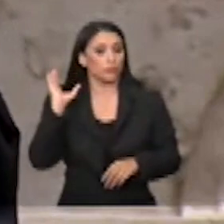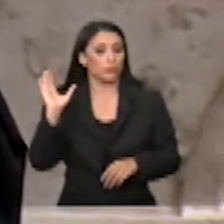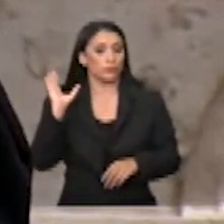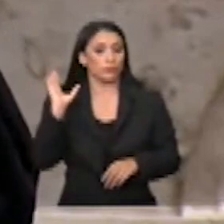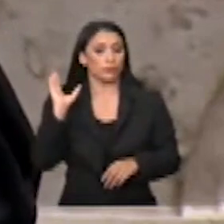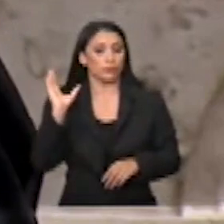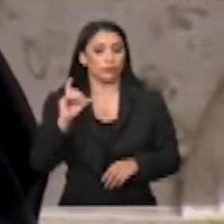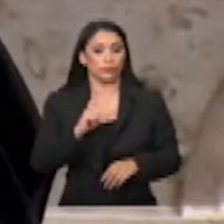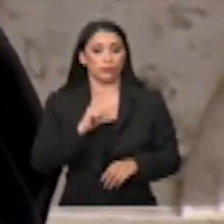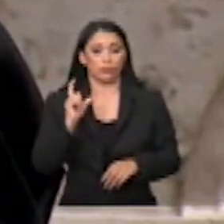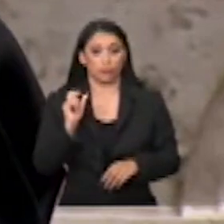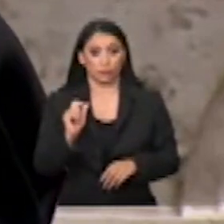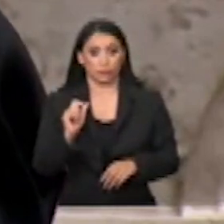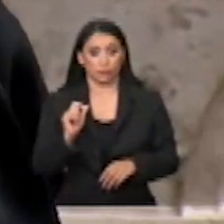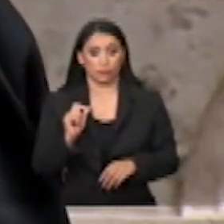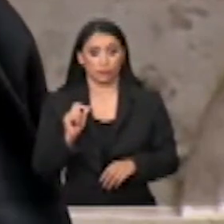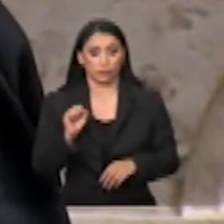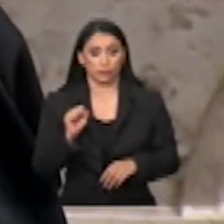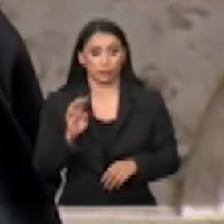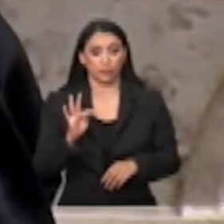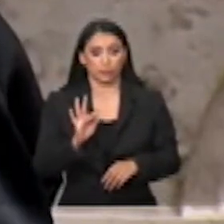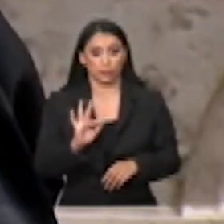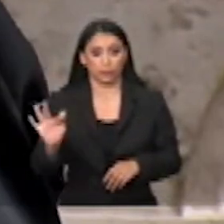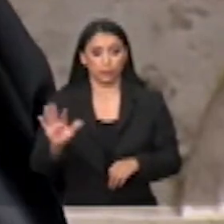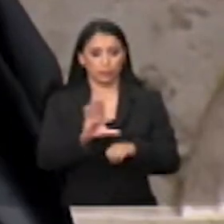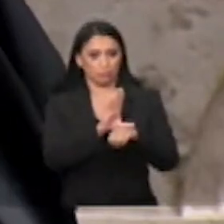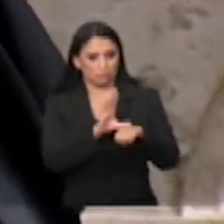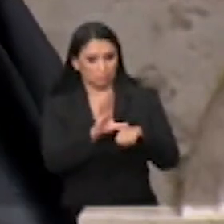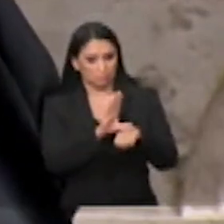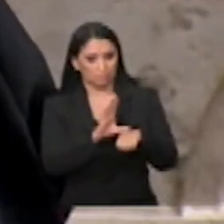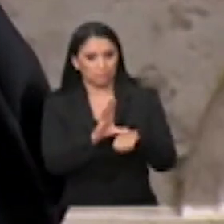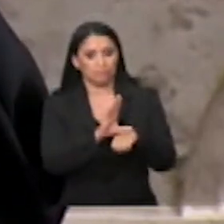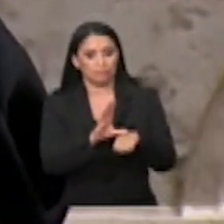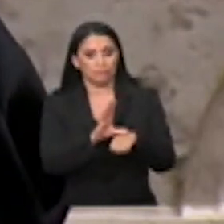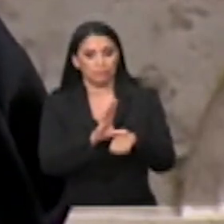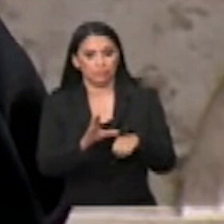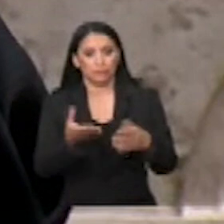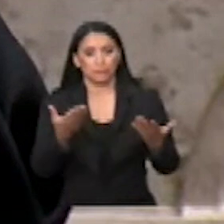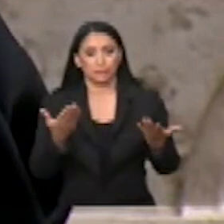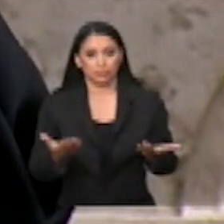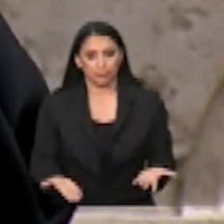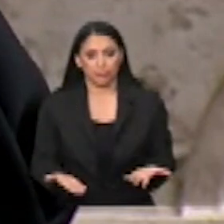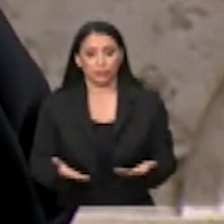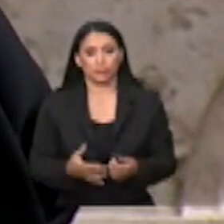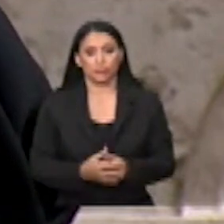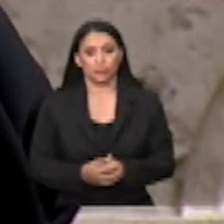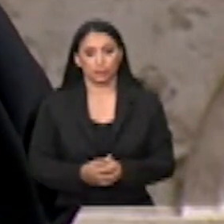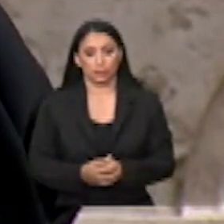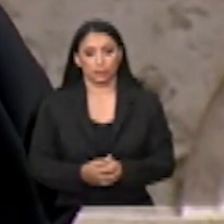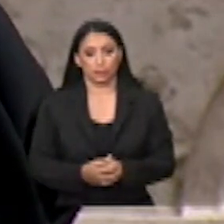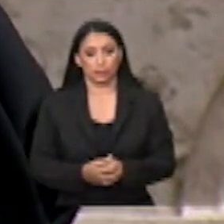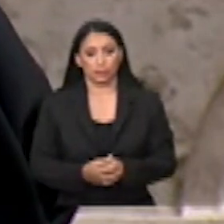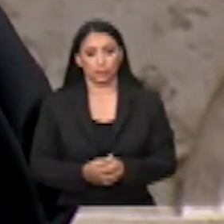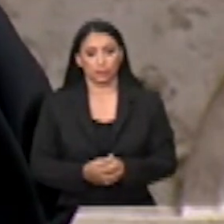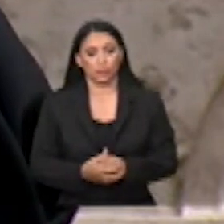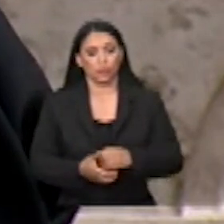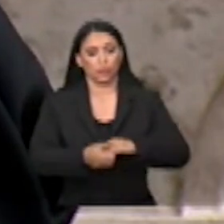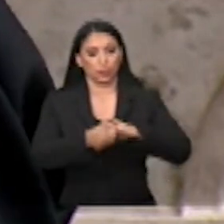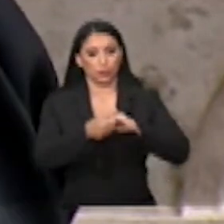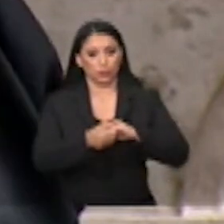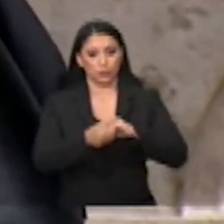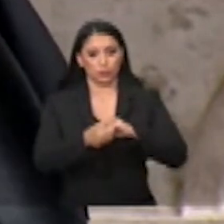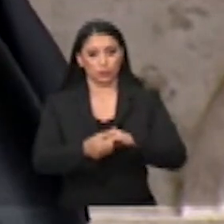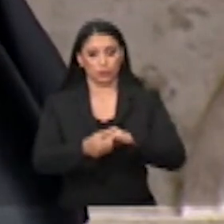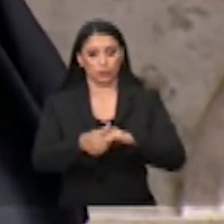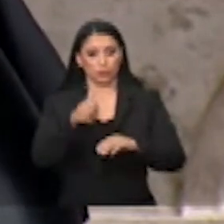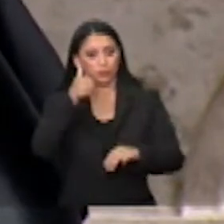Corte Brasileira Constitucional Federal. Cumprimento a Sua Excelência,